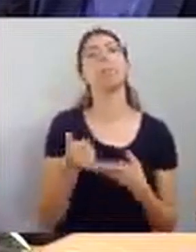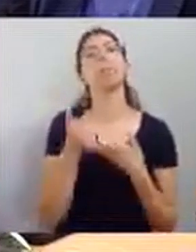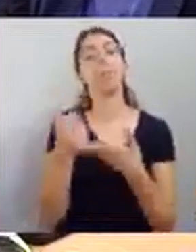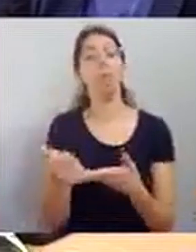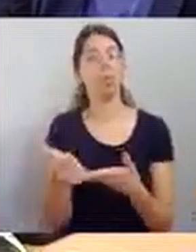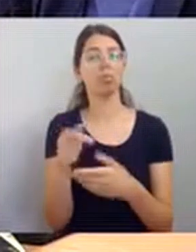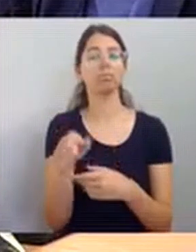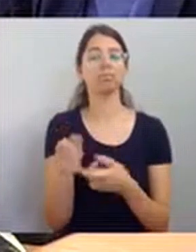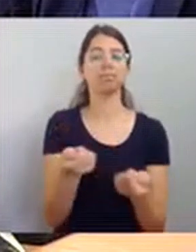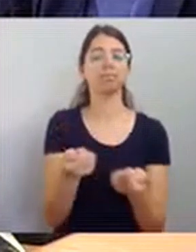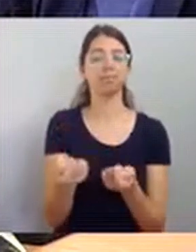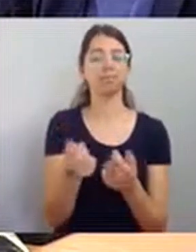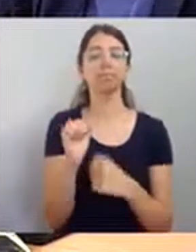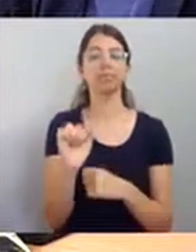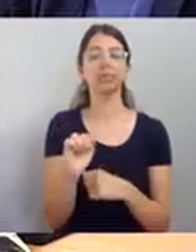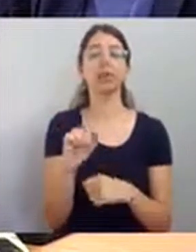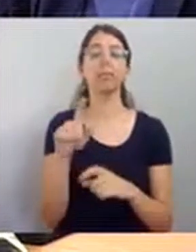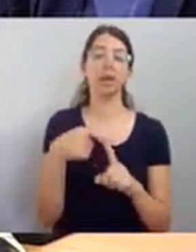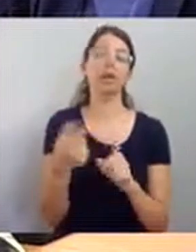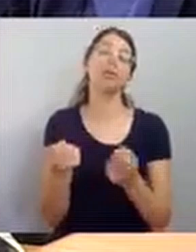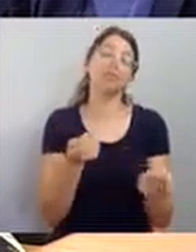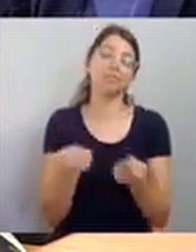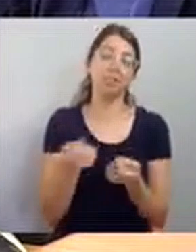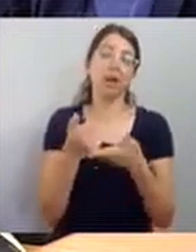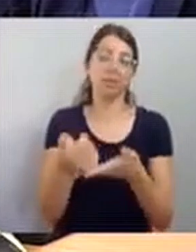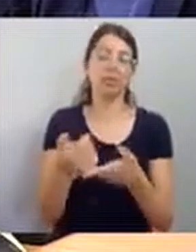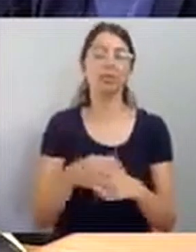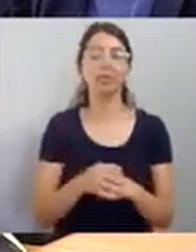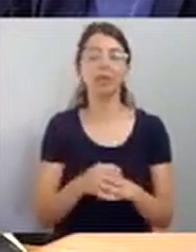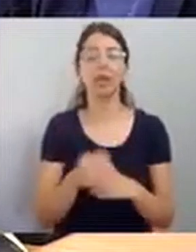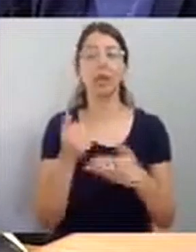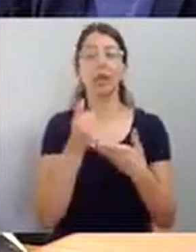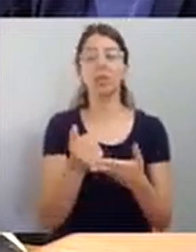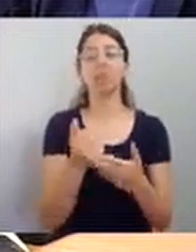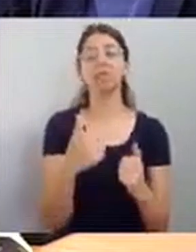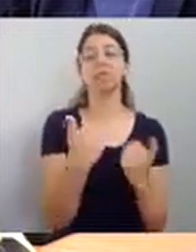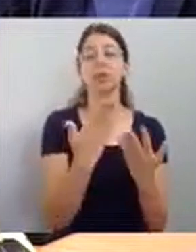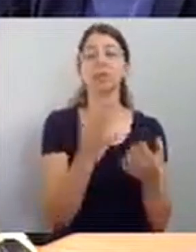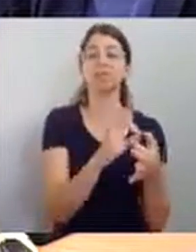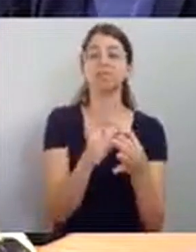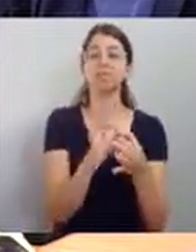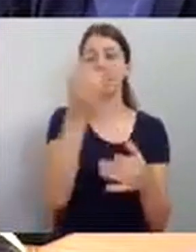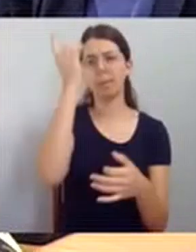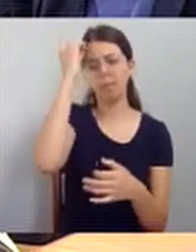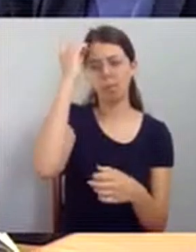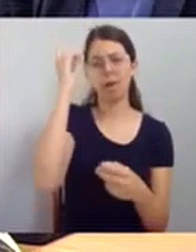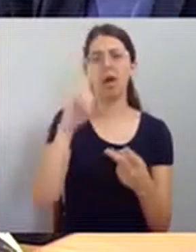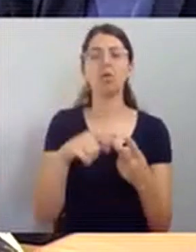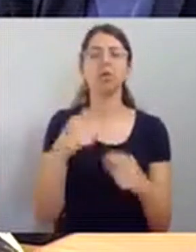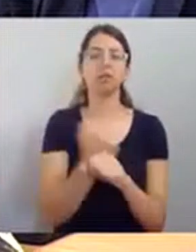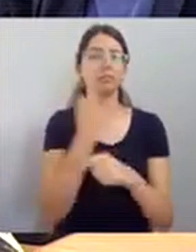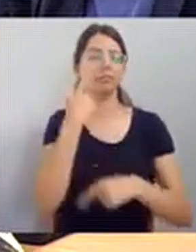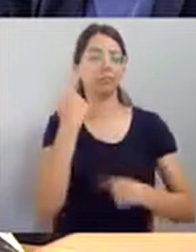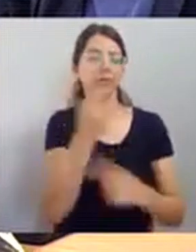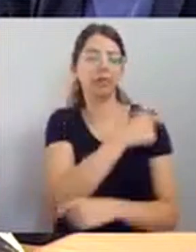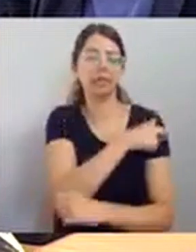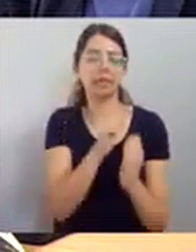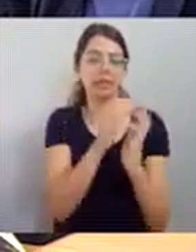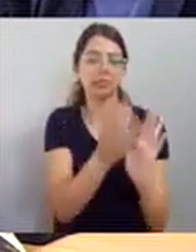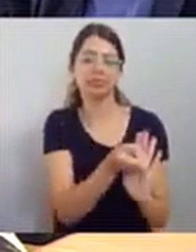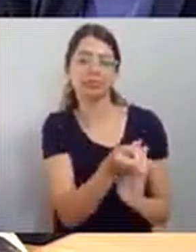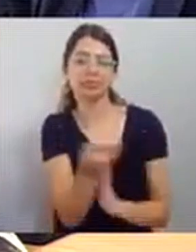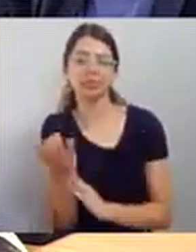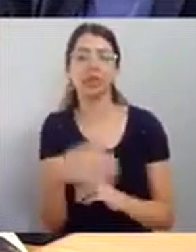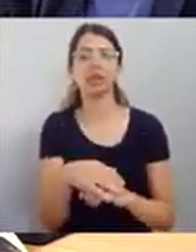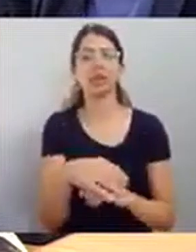não falar de toda a logística de apoio. Apoios externos de cooperações de bombeiros e do serviço público de várias entidades, que se